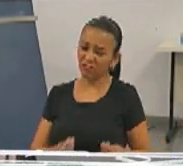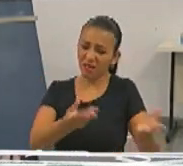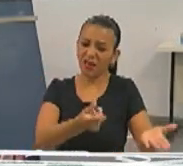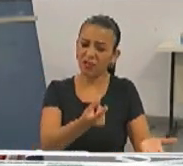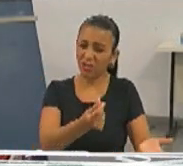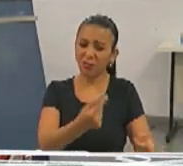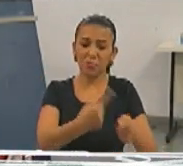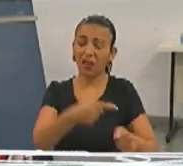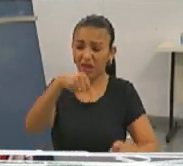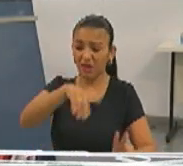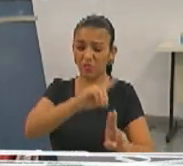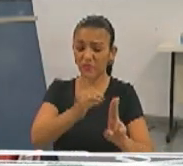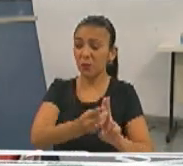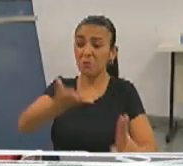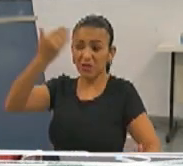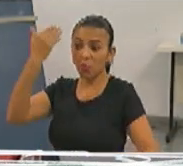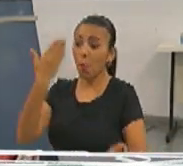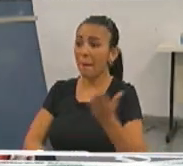conta.